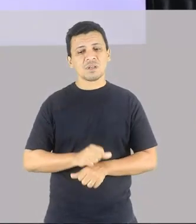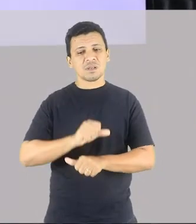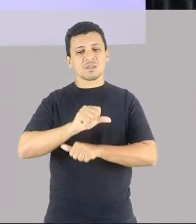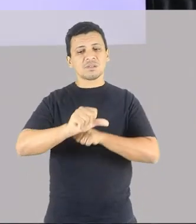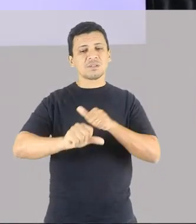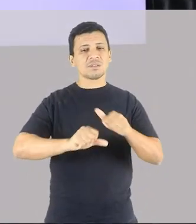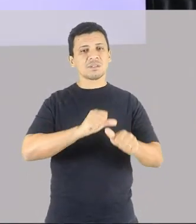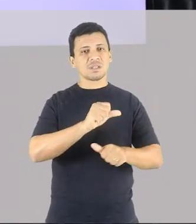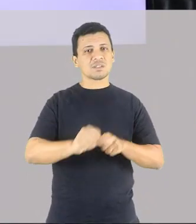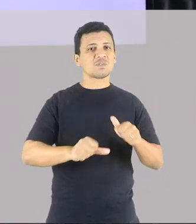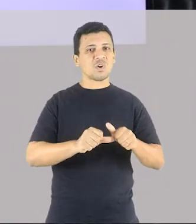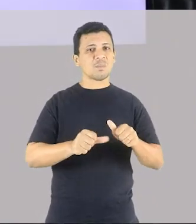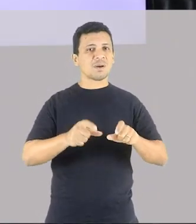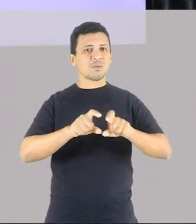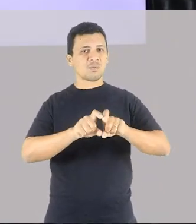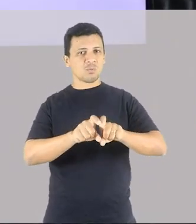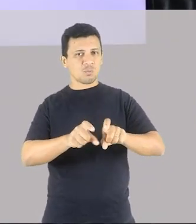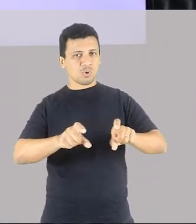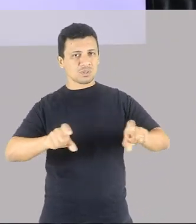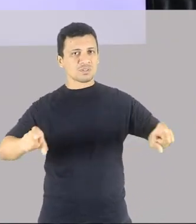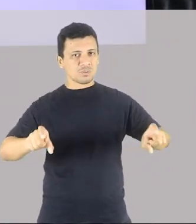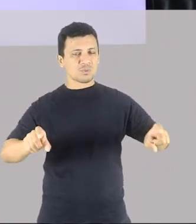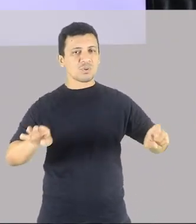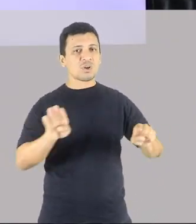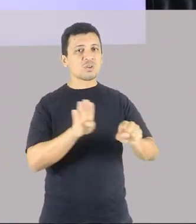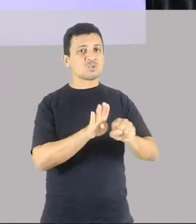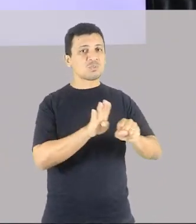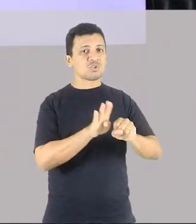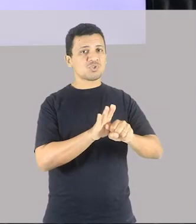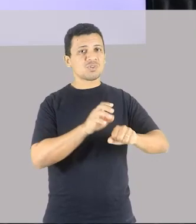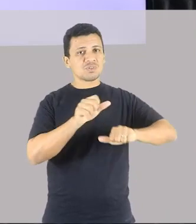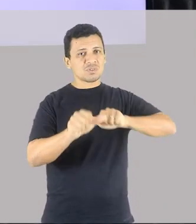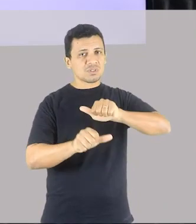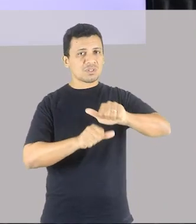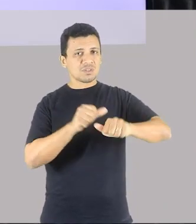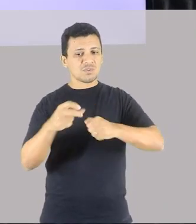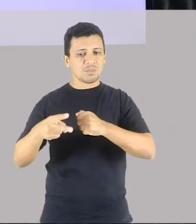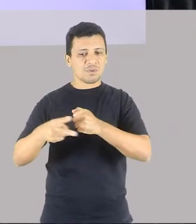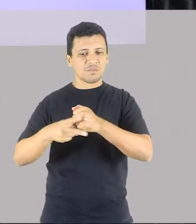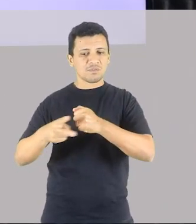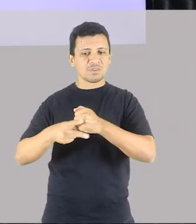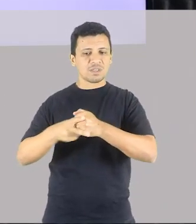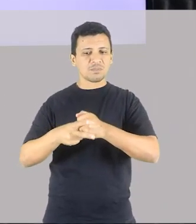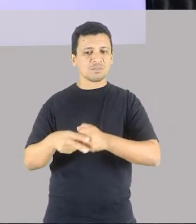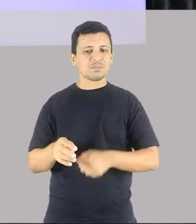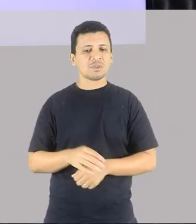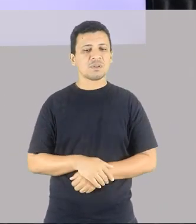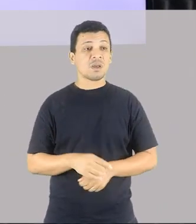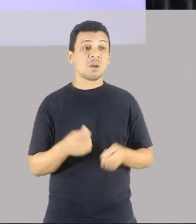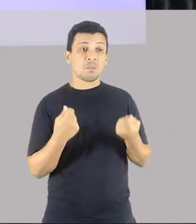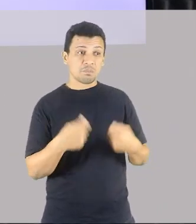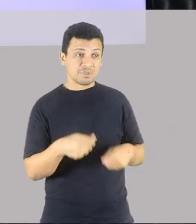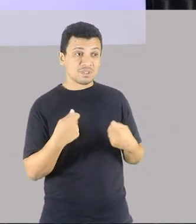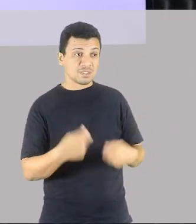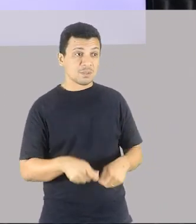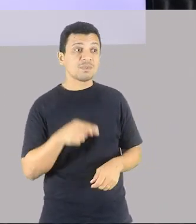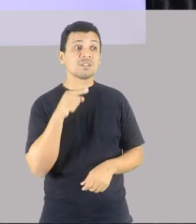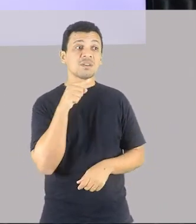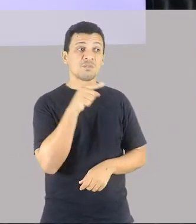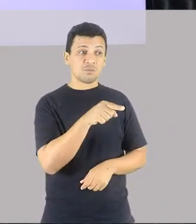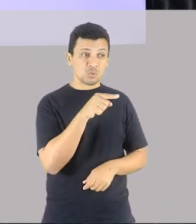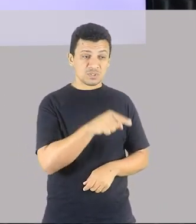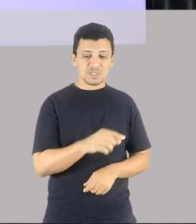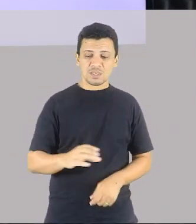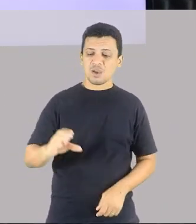numa oração. E o substantivo passa a ser um verbo. Então, no segundo período, quando eu digo precisamos de que